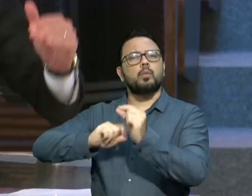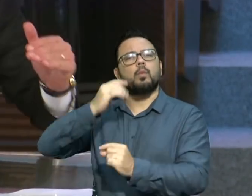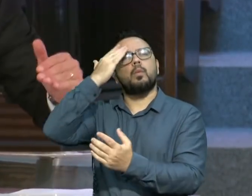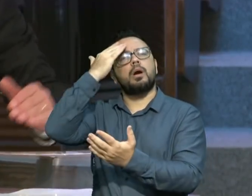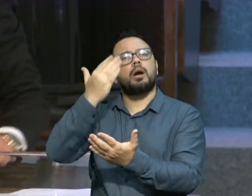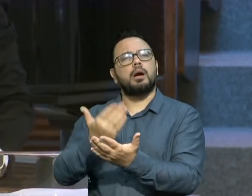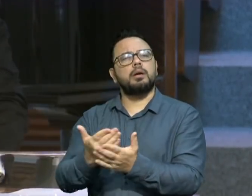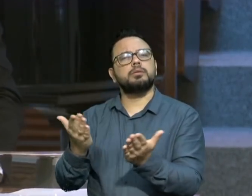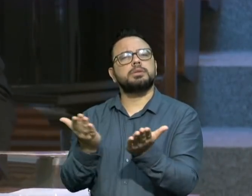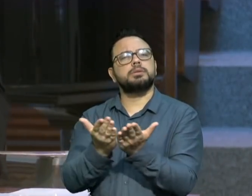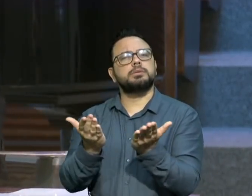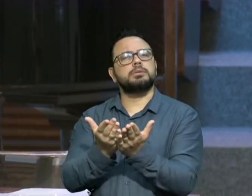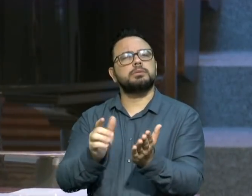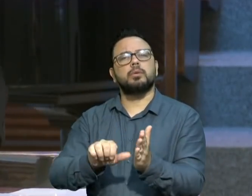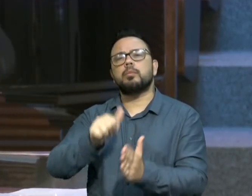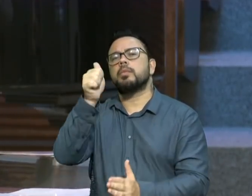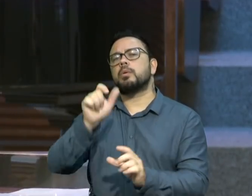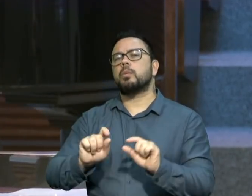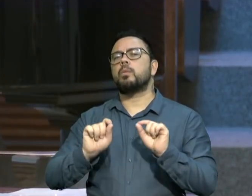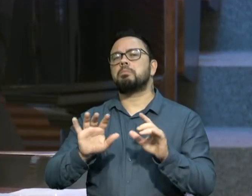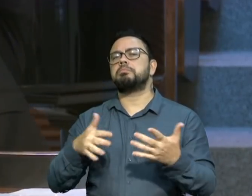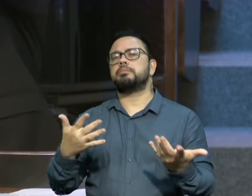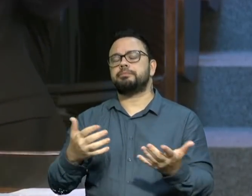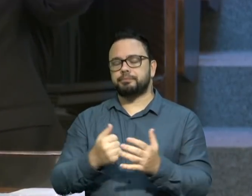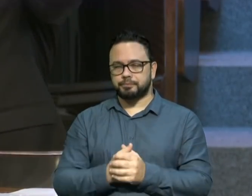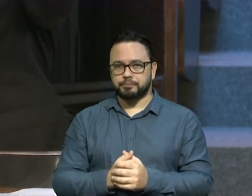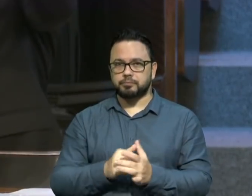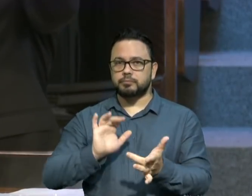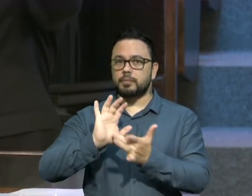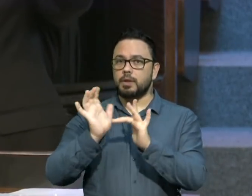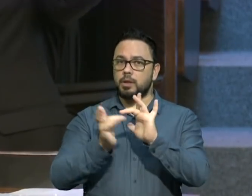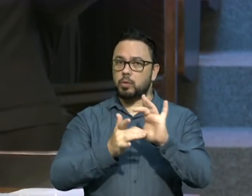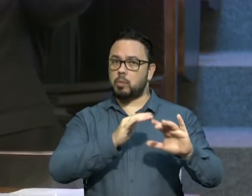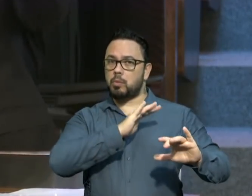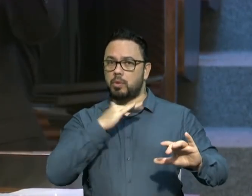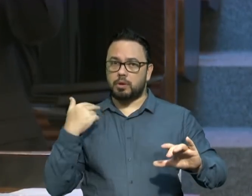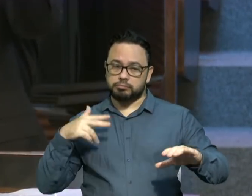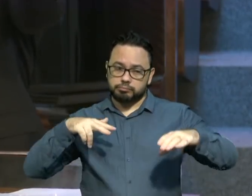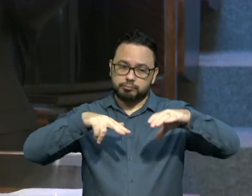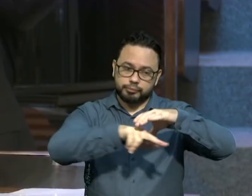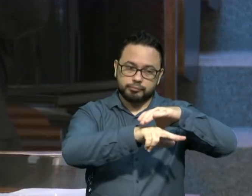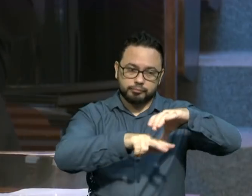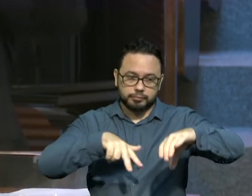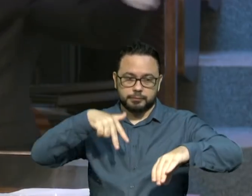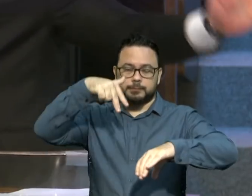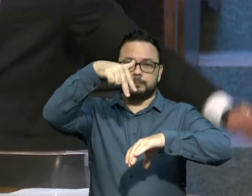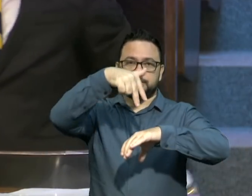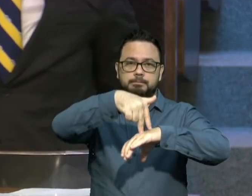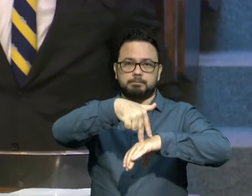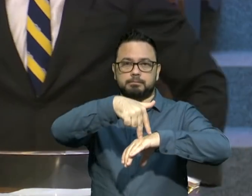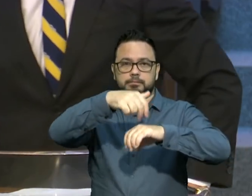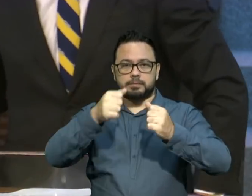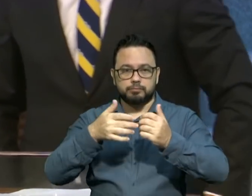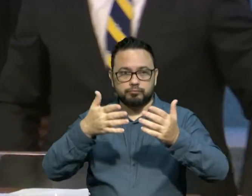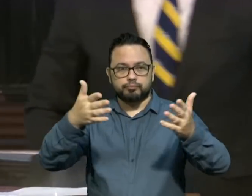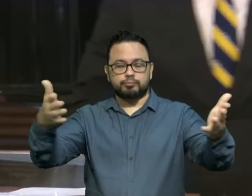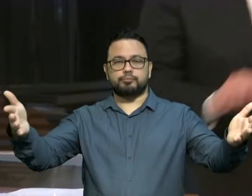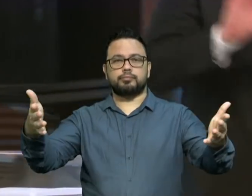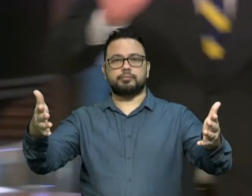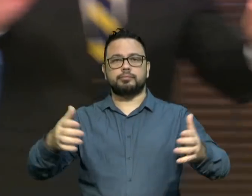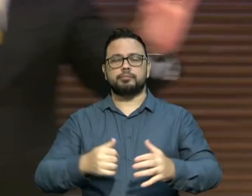Credo cristão o Cristo morreu foi sepultado ressuscitou e apareceu